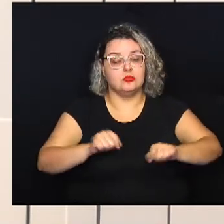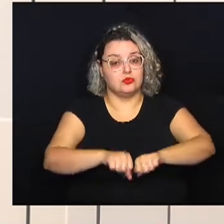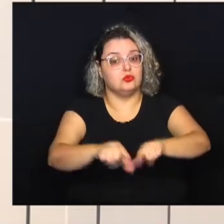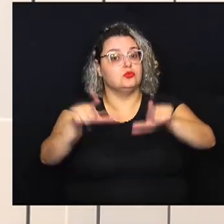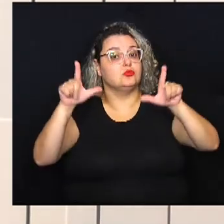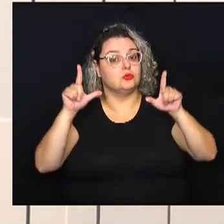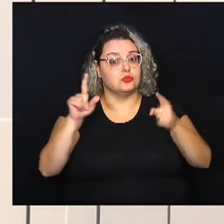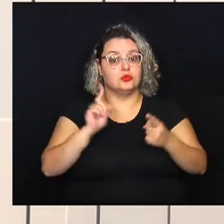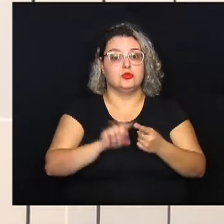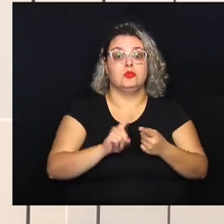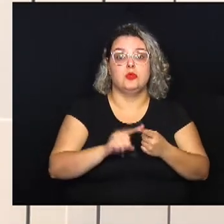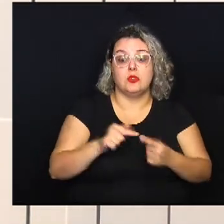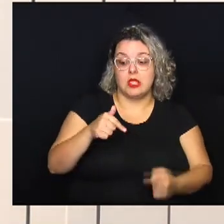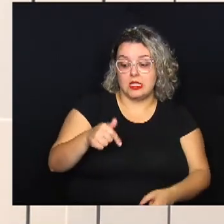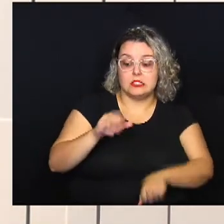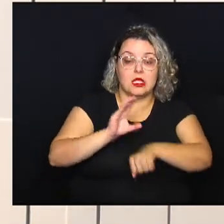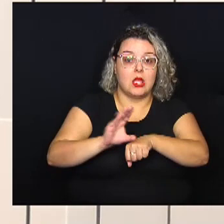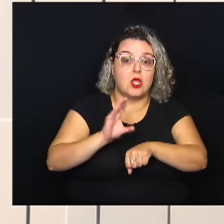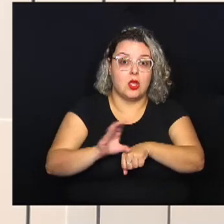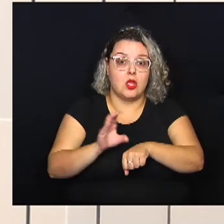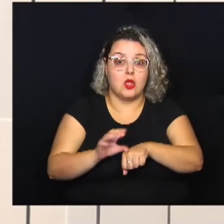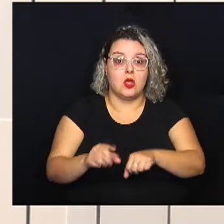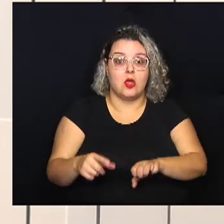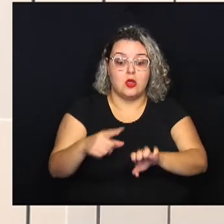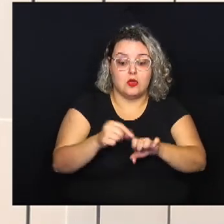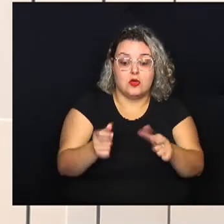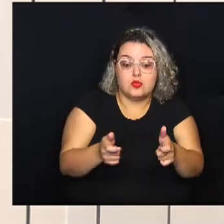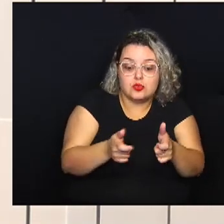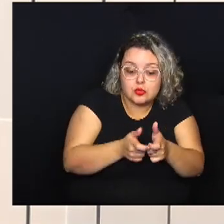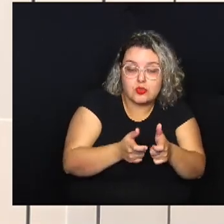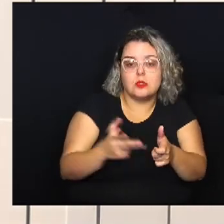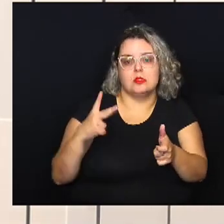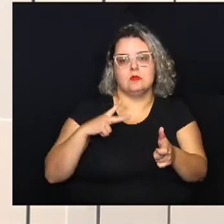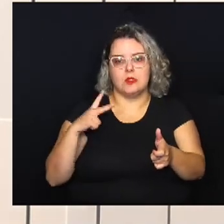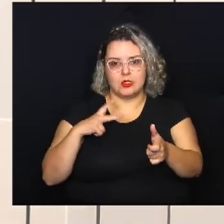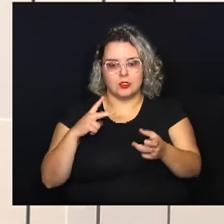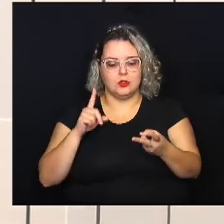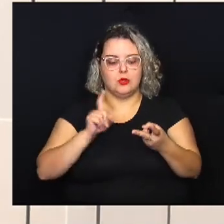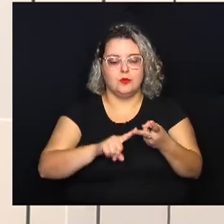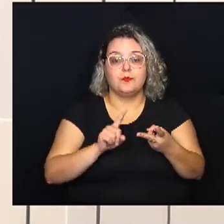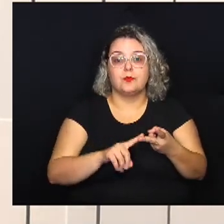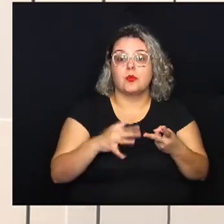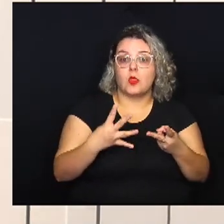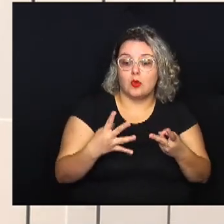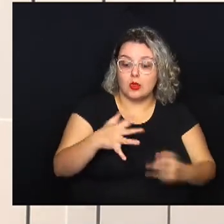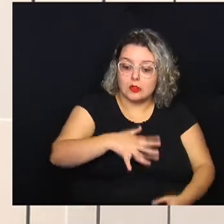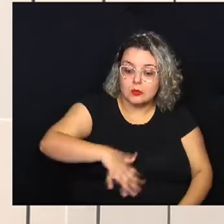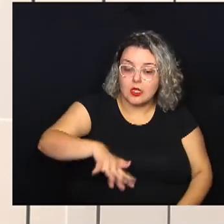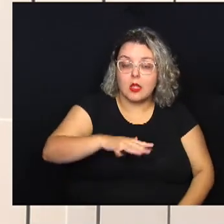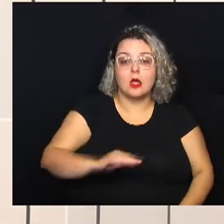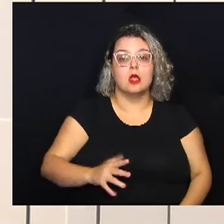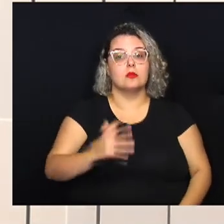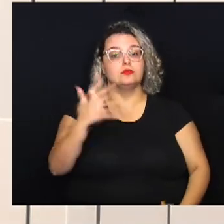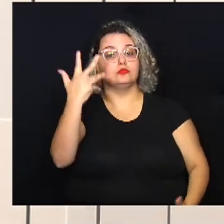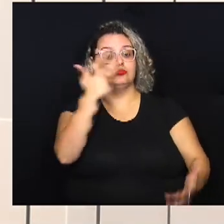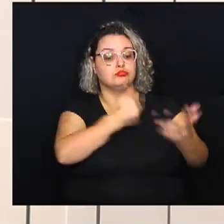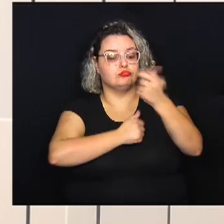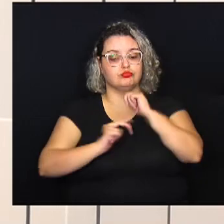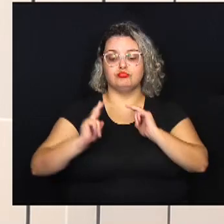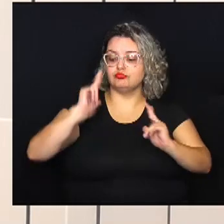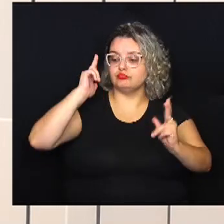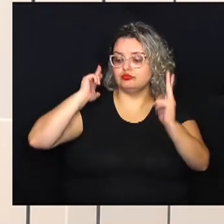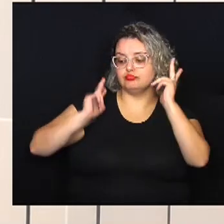estão 7 cursos para microempreendedores individuais, 4 para o ramo da beleza. Lembrando aqui